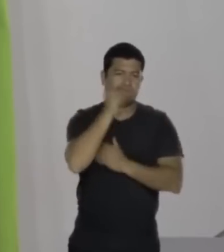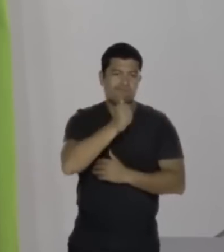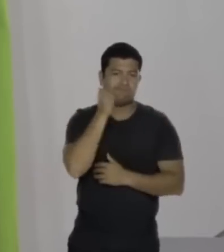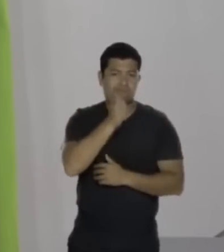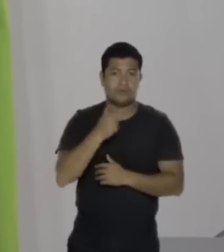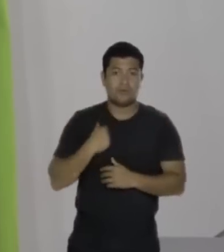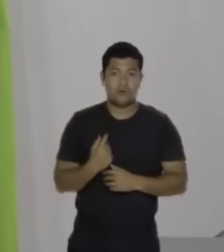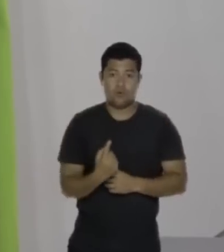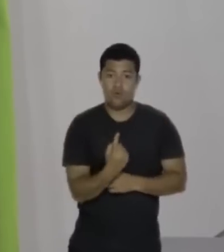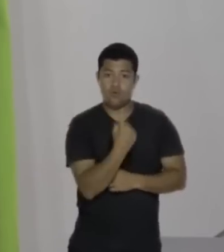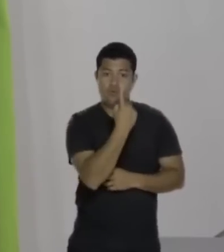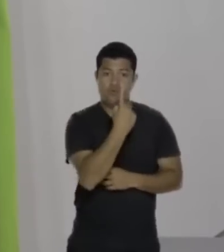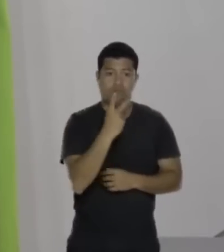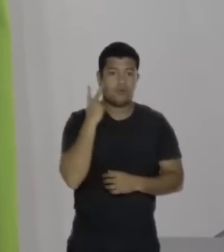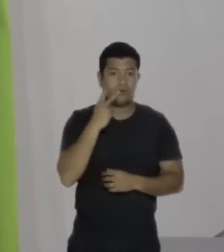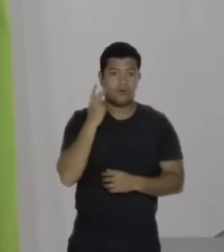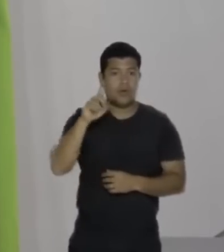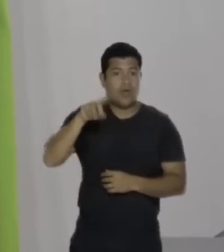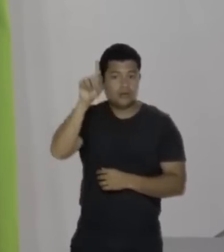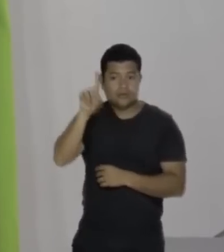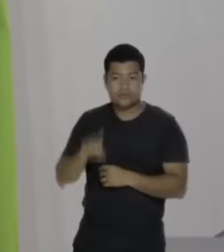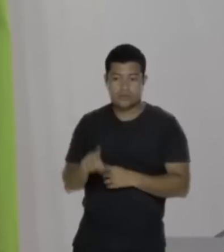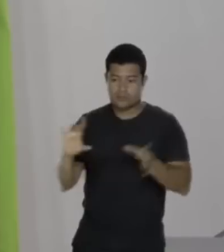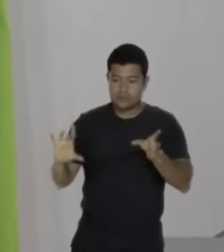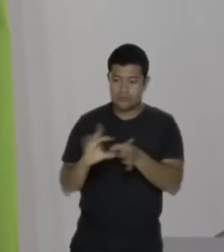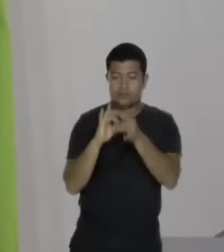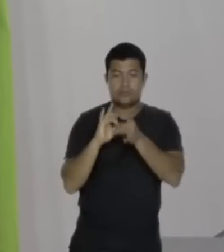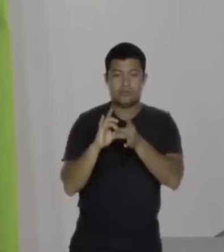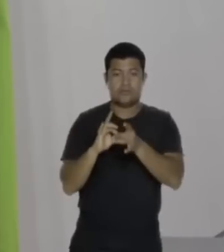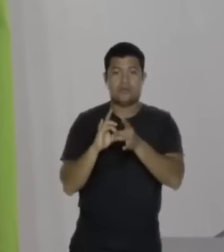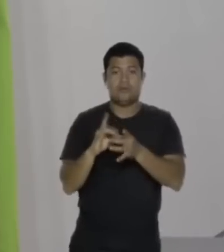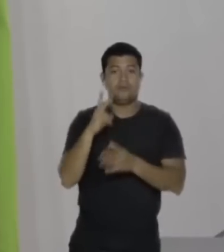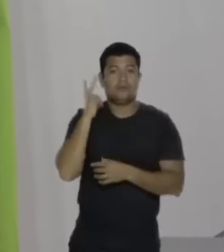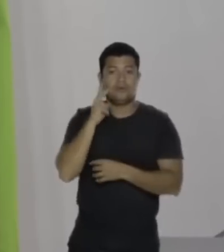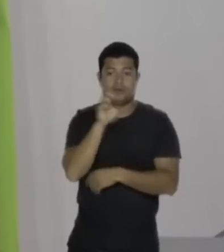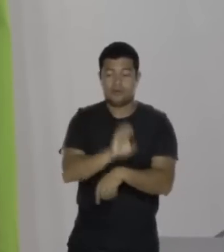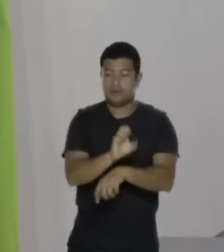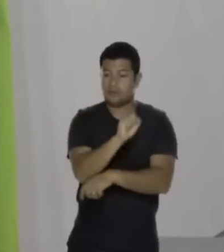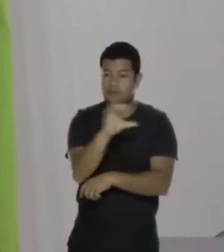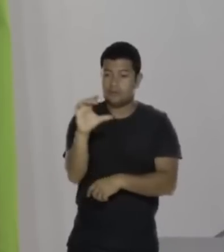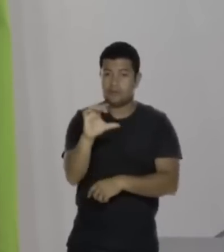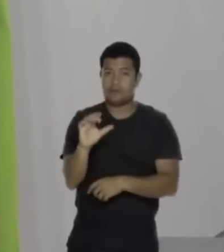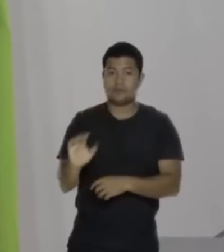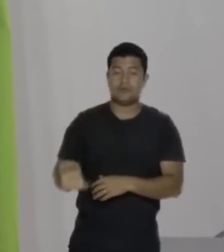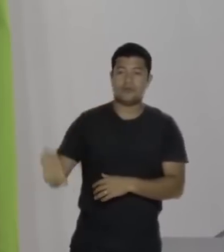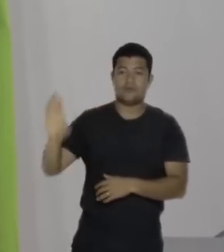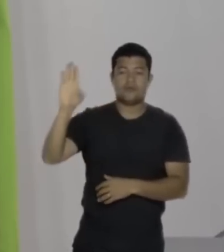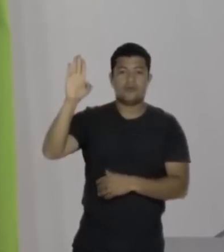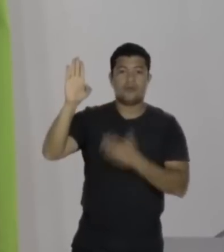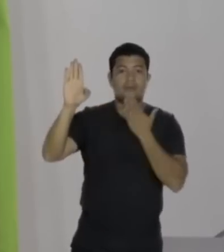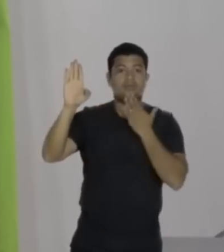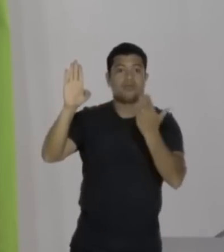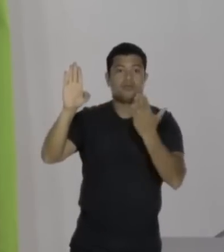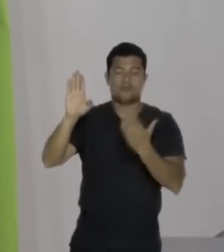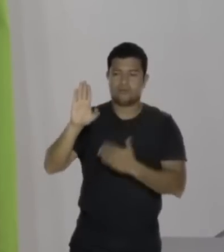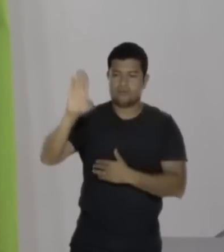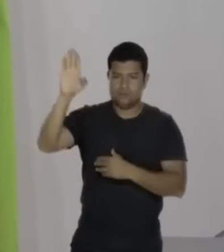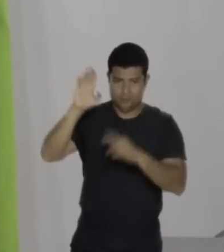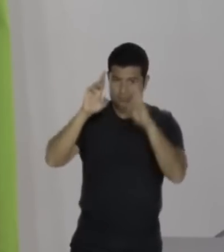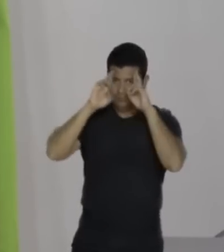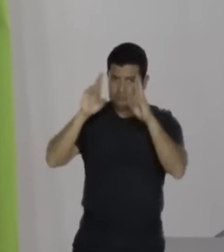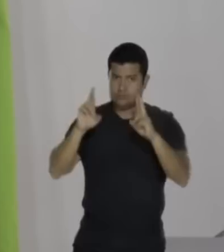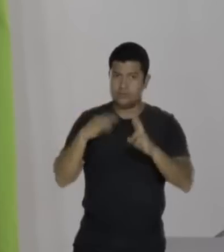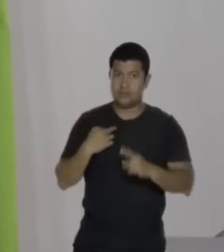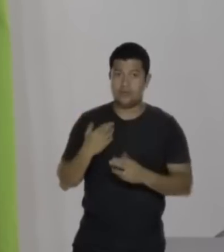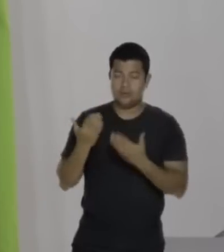que está na diretoria da União de Vereadores do Estado de Santa Catarina levantou a mão respeitosamente, recebeu o